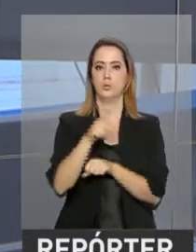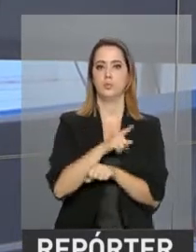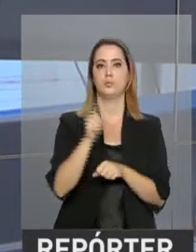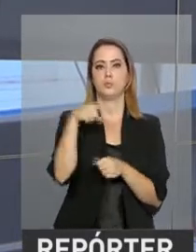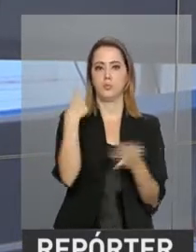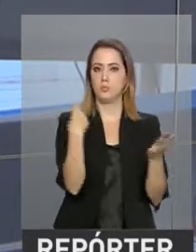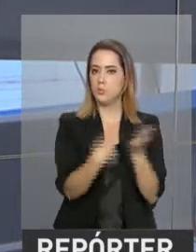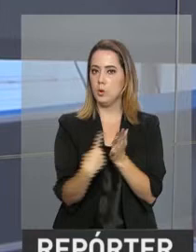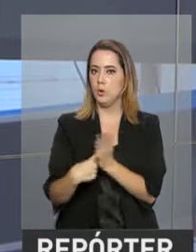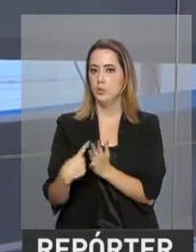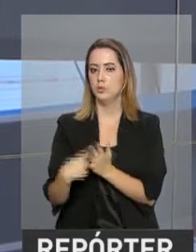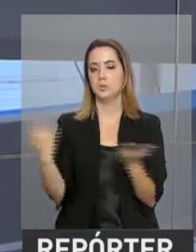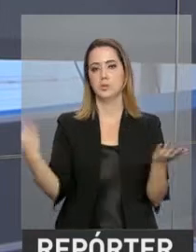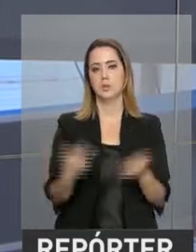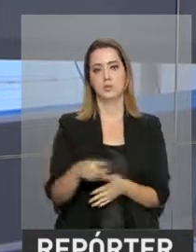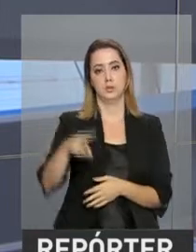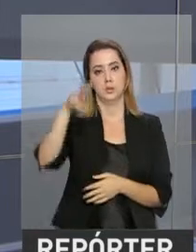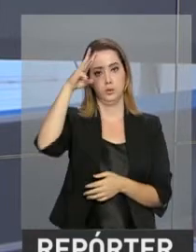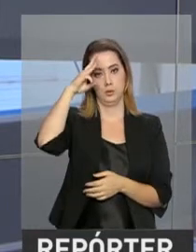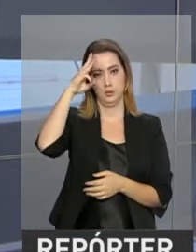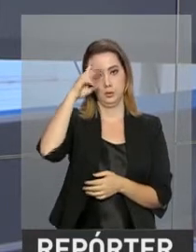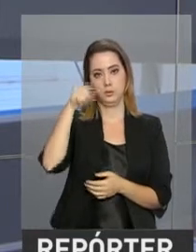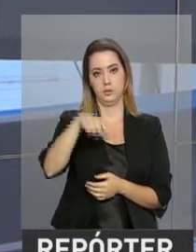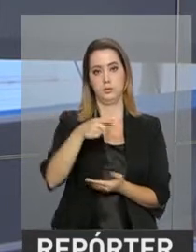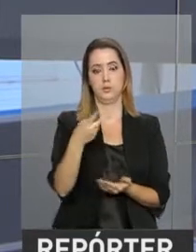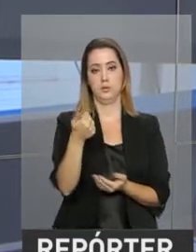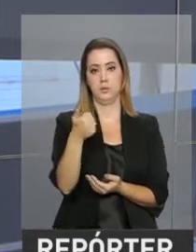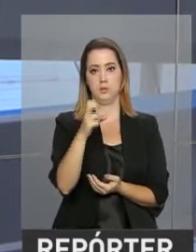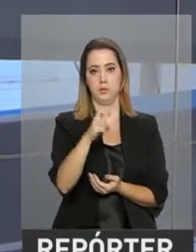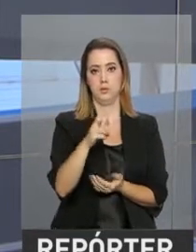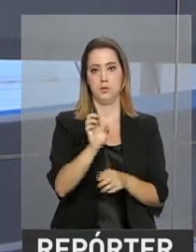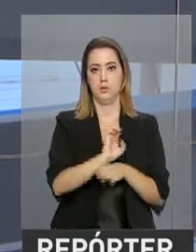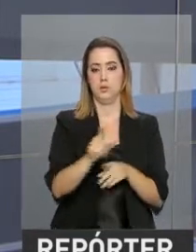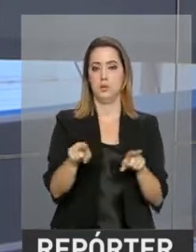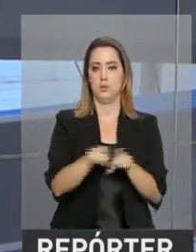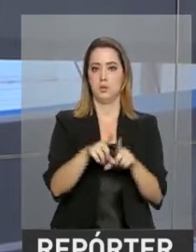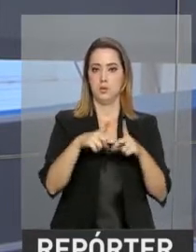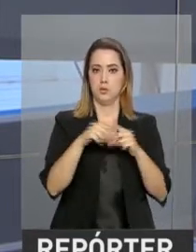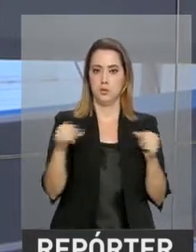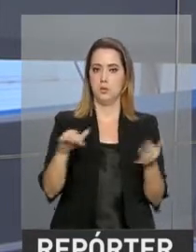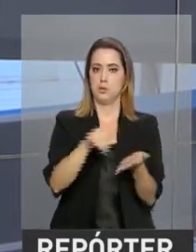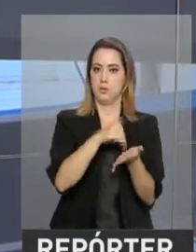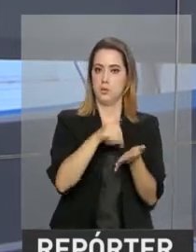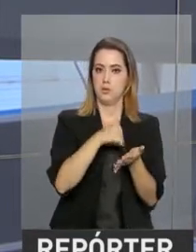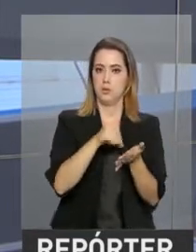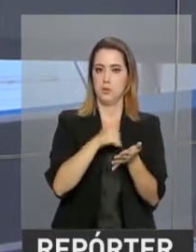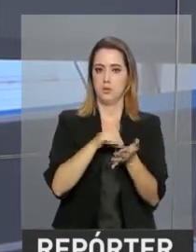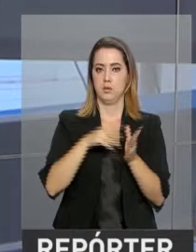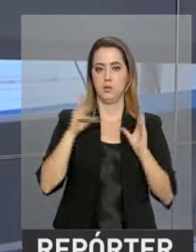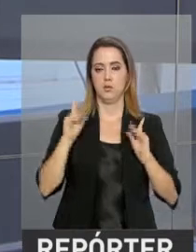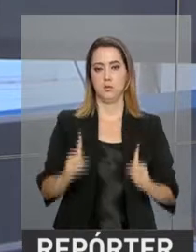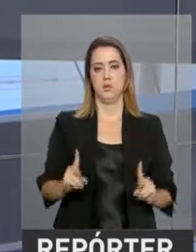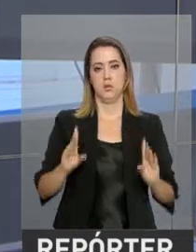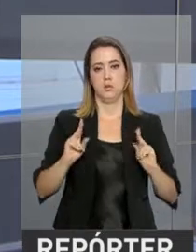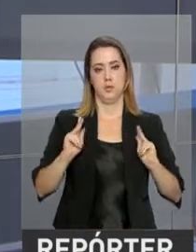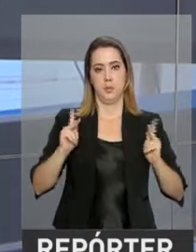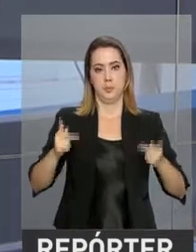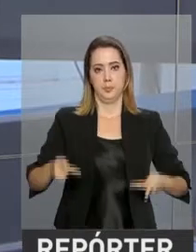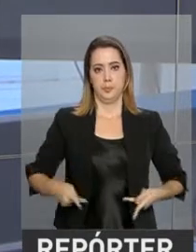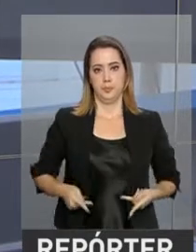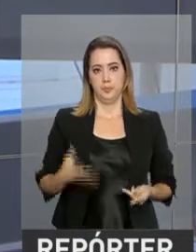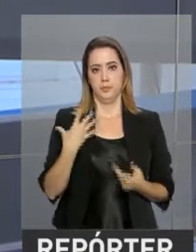nesta terça feira por 15 estados o distrito federal ea secretaria de direitos humanos confira na reportagem de o